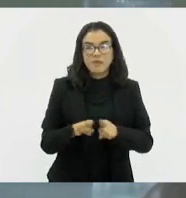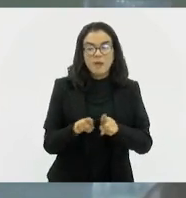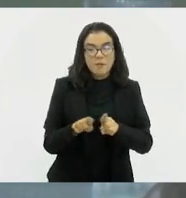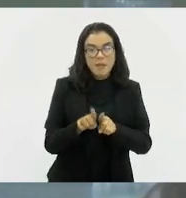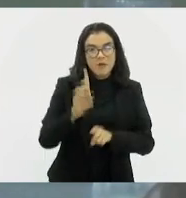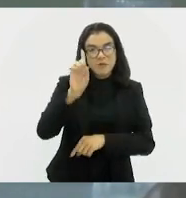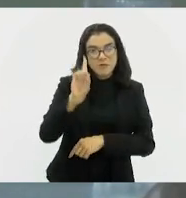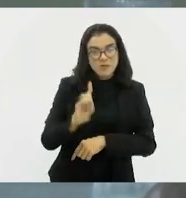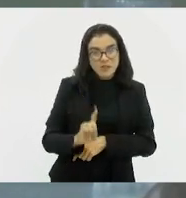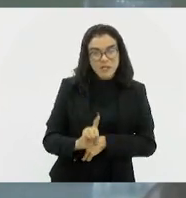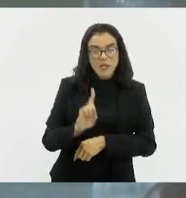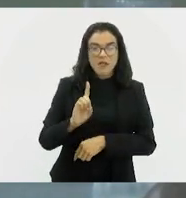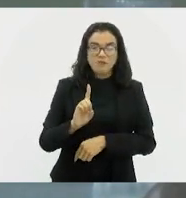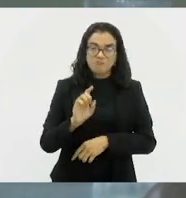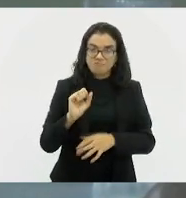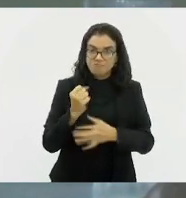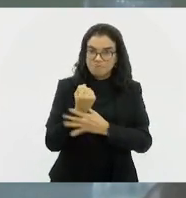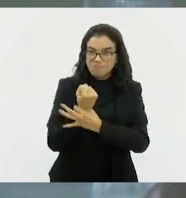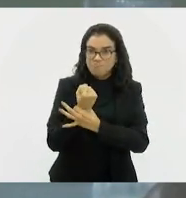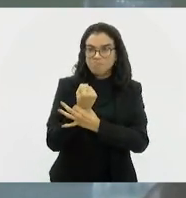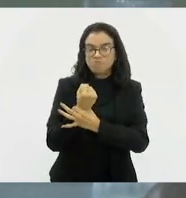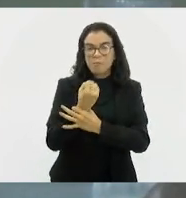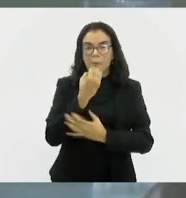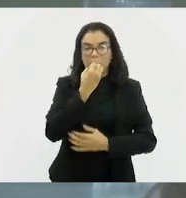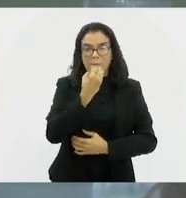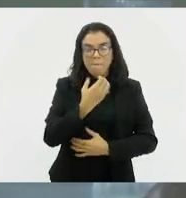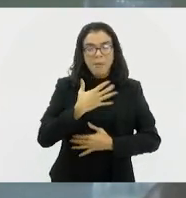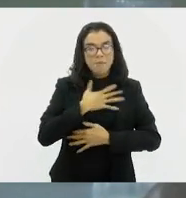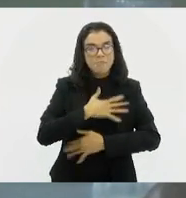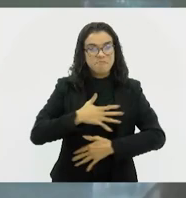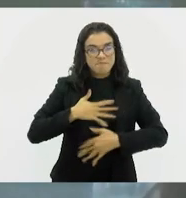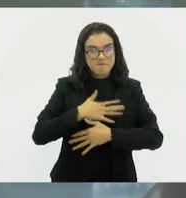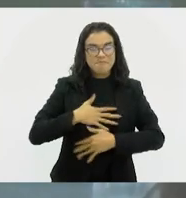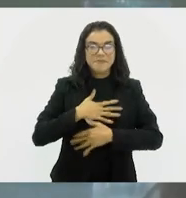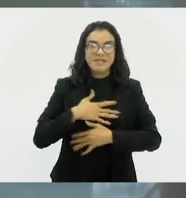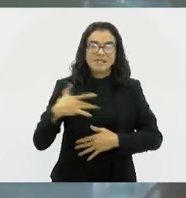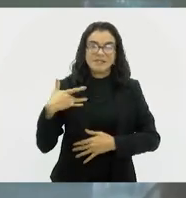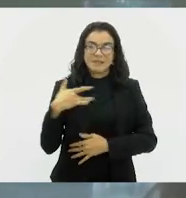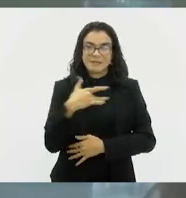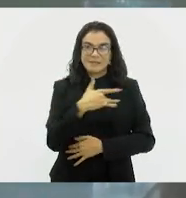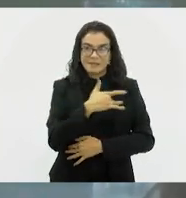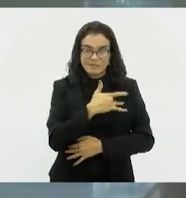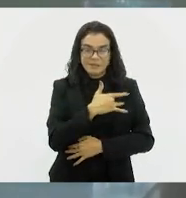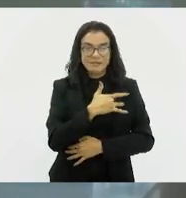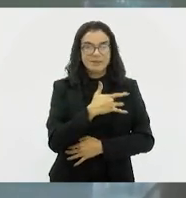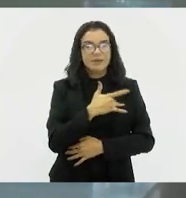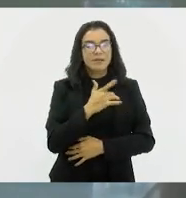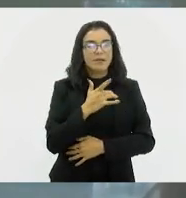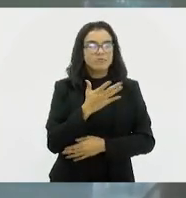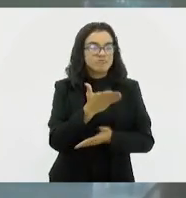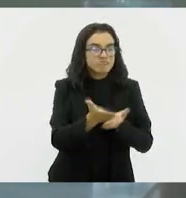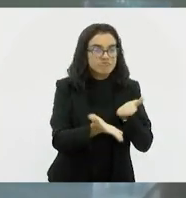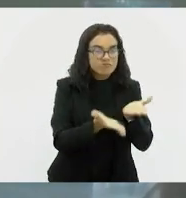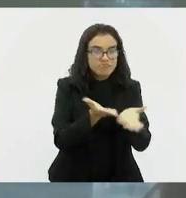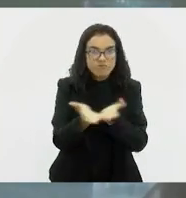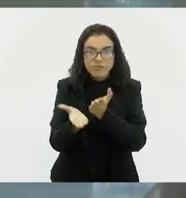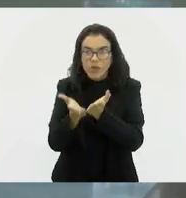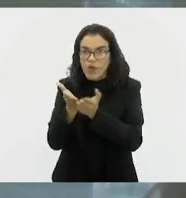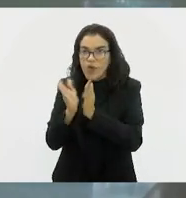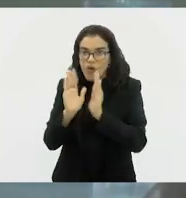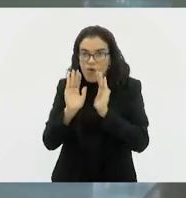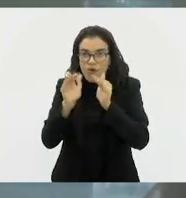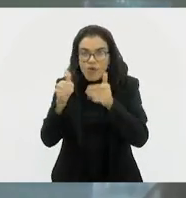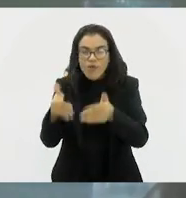direitos, segurança, bem-estar e saúde por meio de intervenções com foco na prevenção